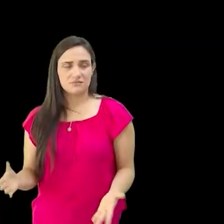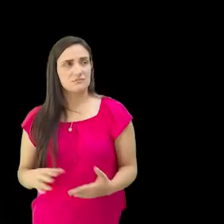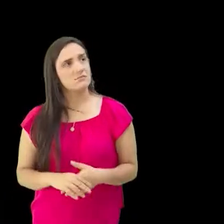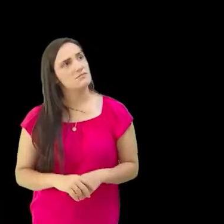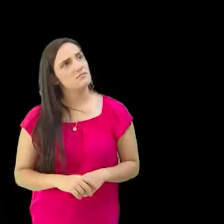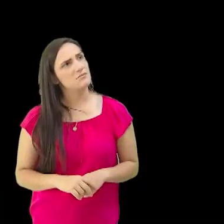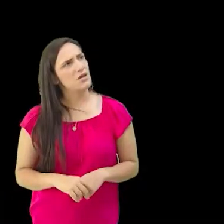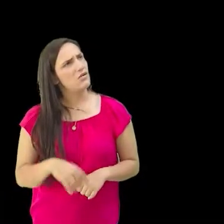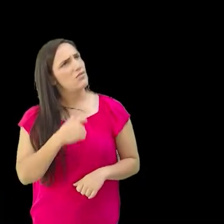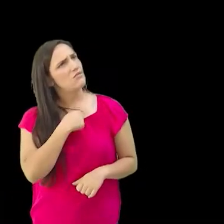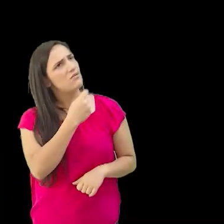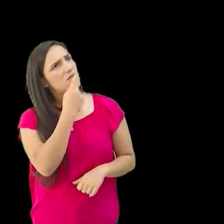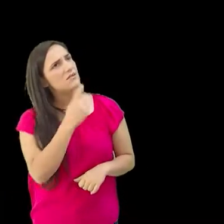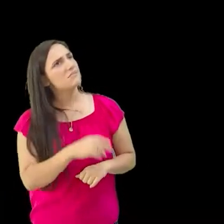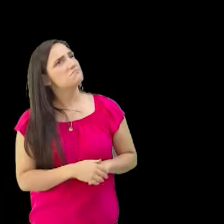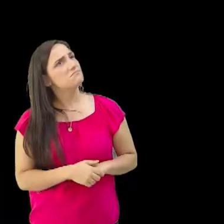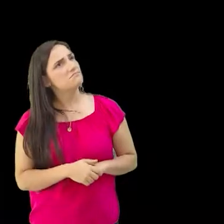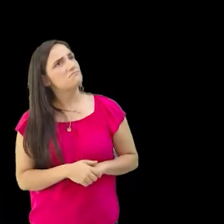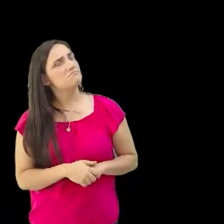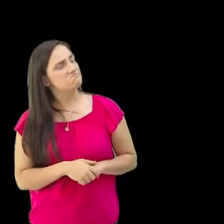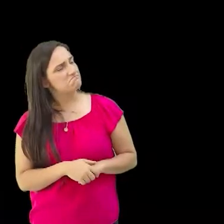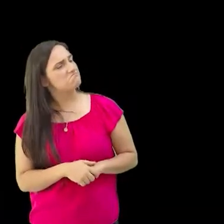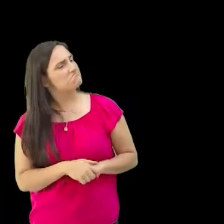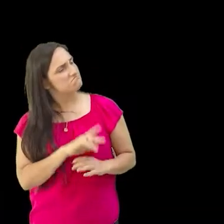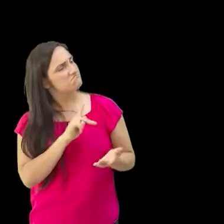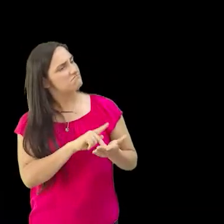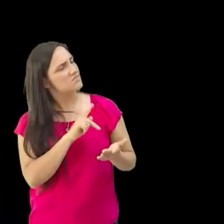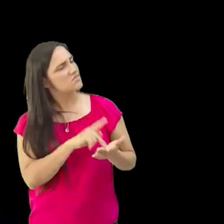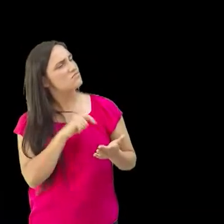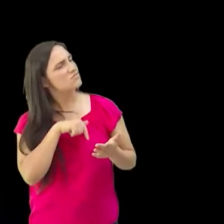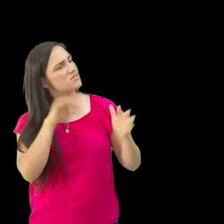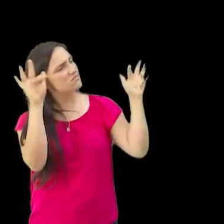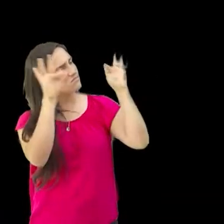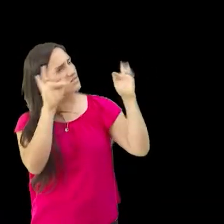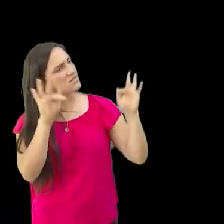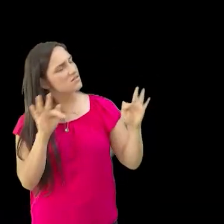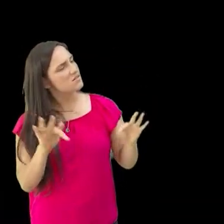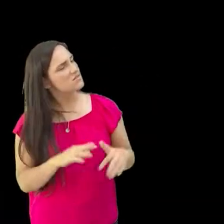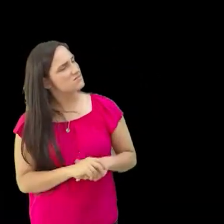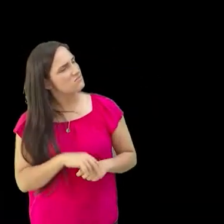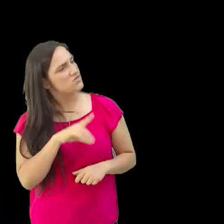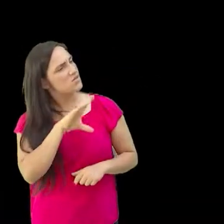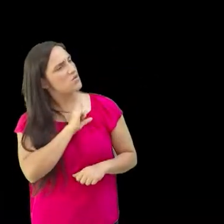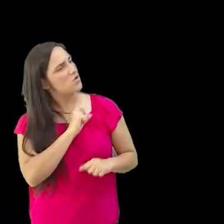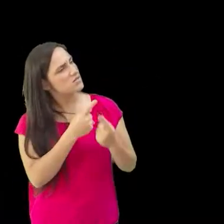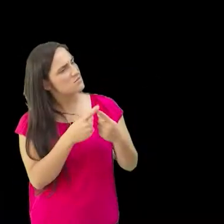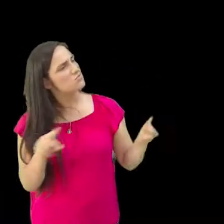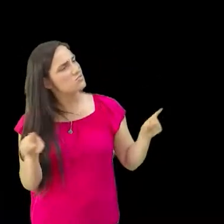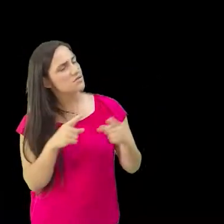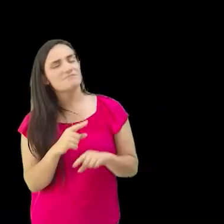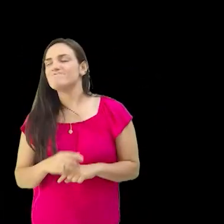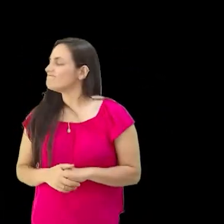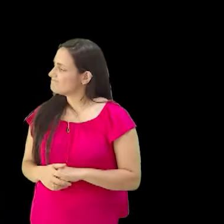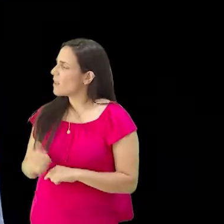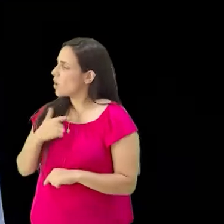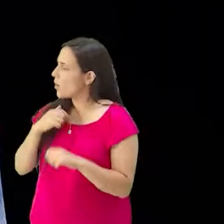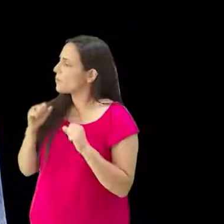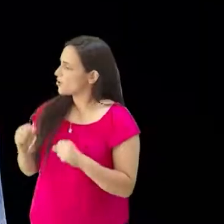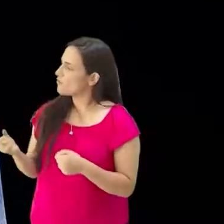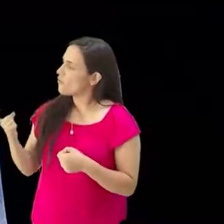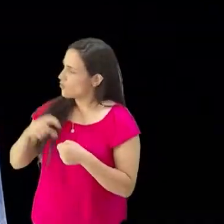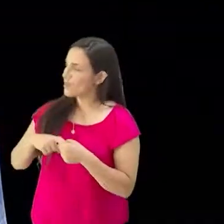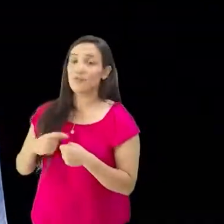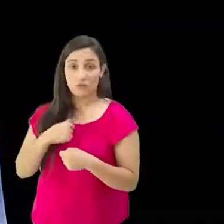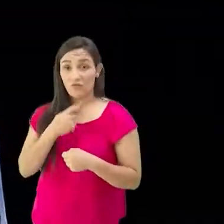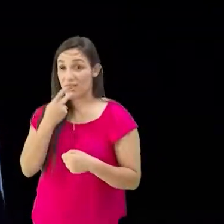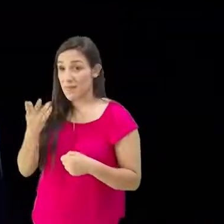você faz 10 anos que eu vejo que você está, assim, feliz. Porque a música realmente fala muito alto, né, bem? É um